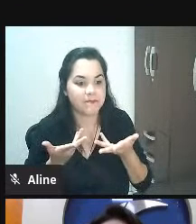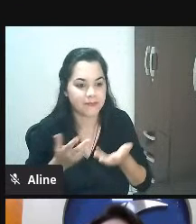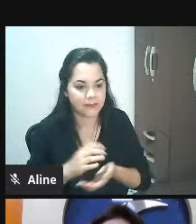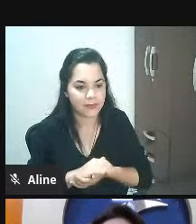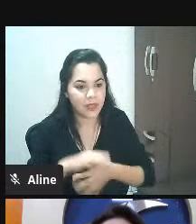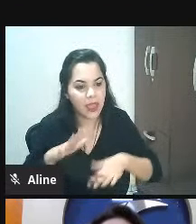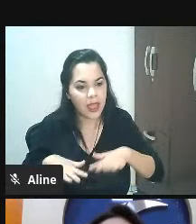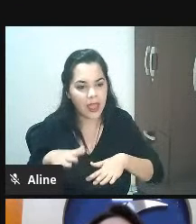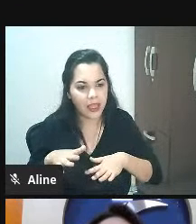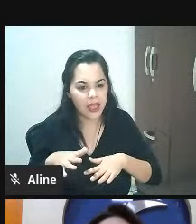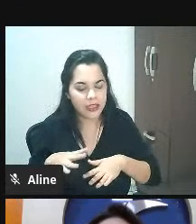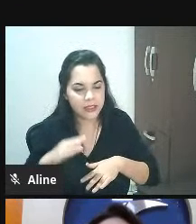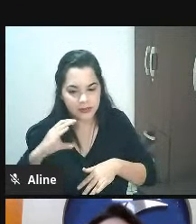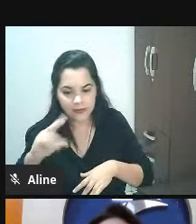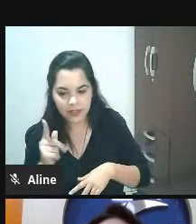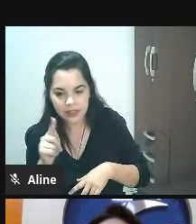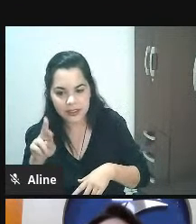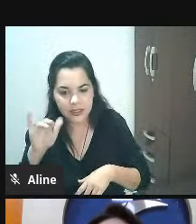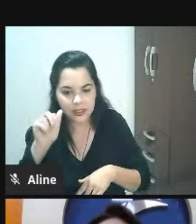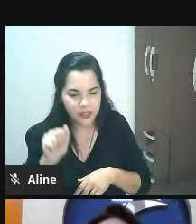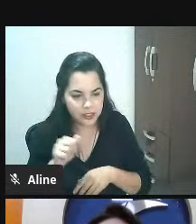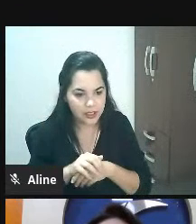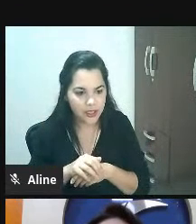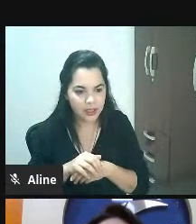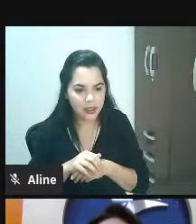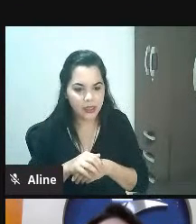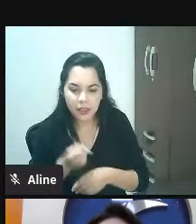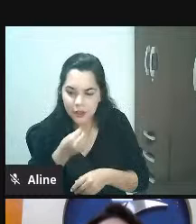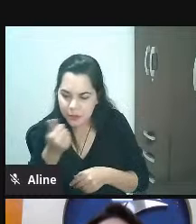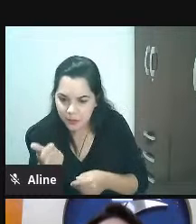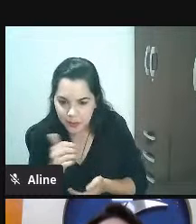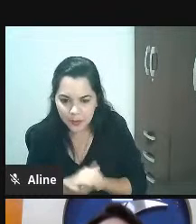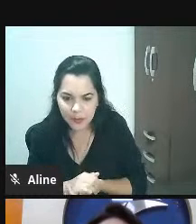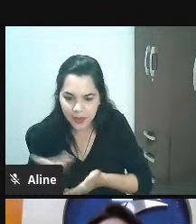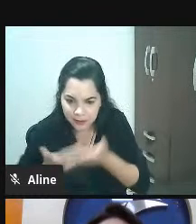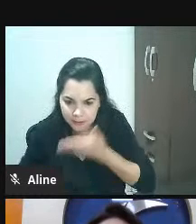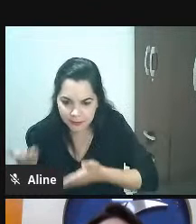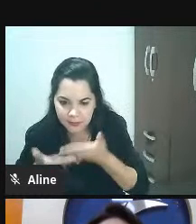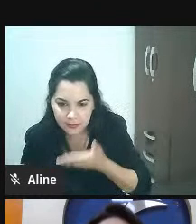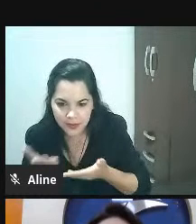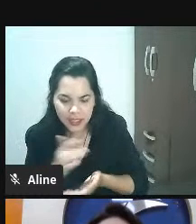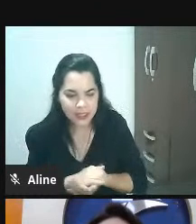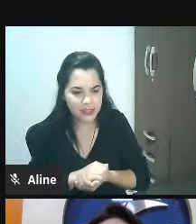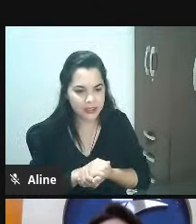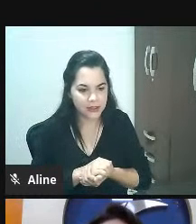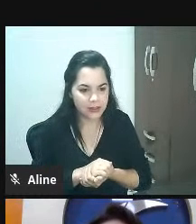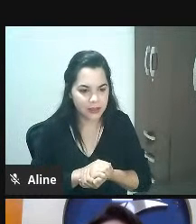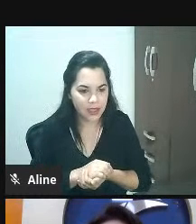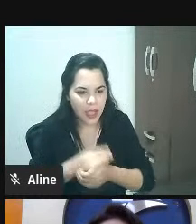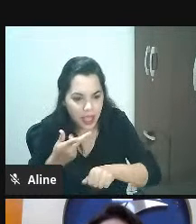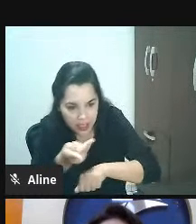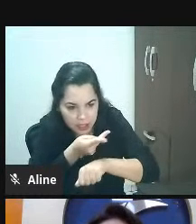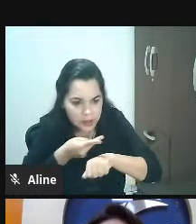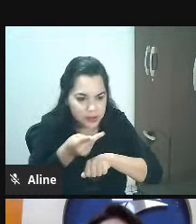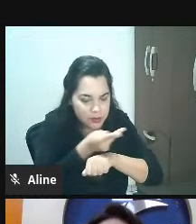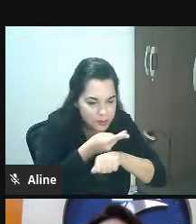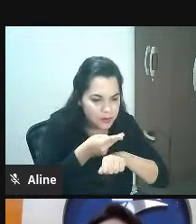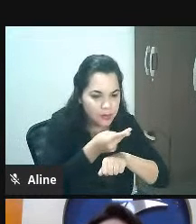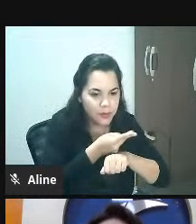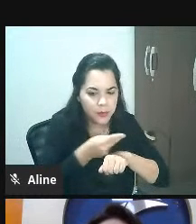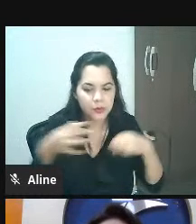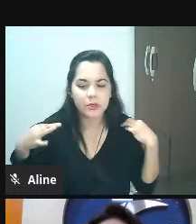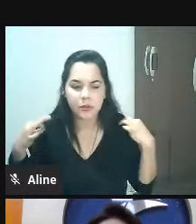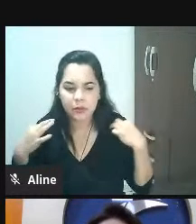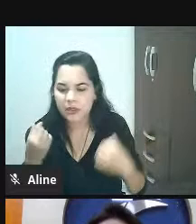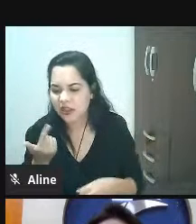a vitrine eu falo Oi Shara tudo bem Oi como é que você chama Shara Oi Shara tudo bem eu interajo com a Shara eu falo Shara o você tá procurando eu tô procurando uma camisa assim não tem aqui